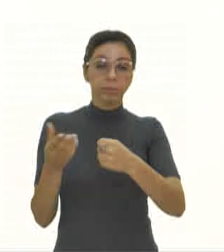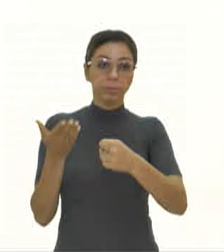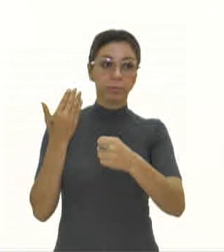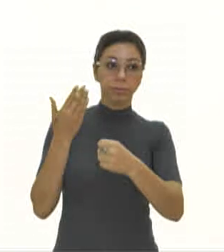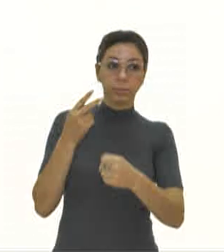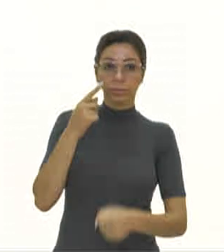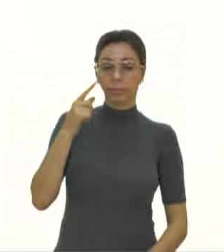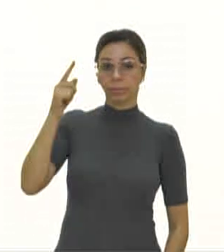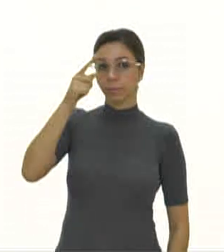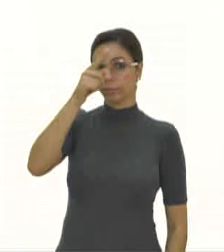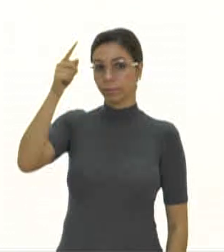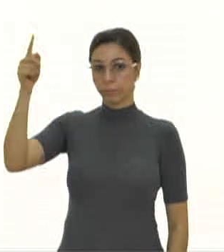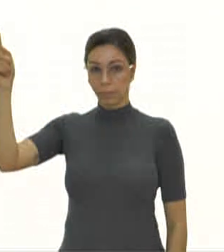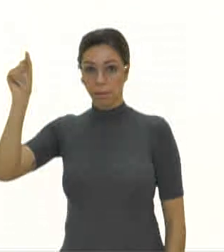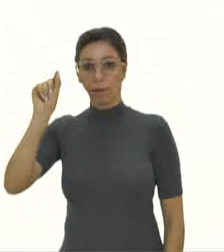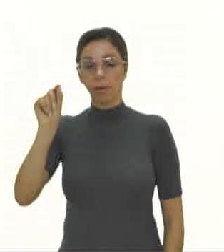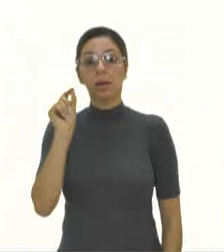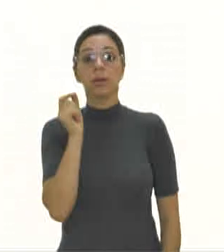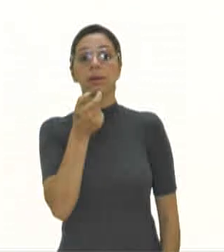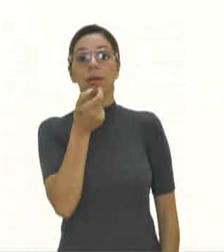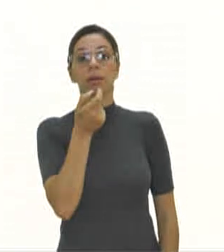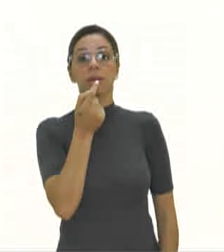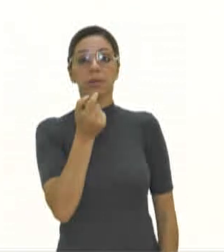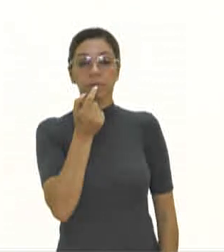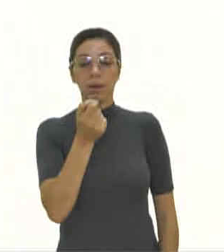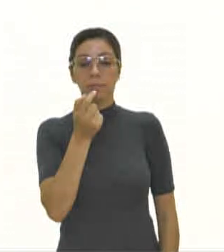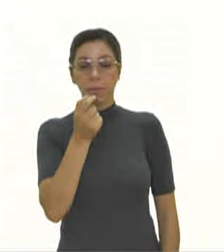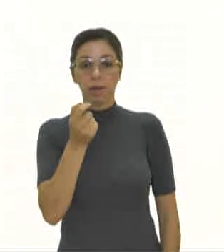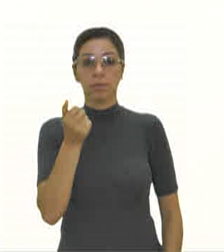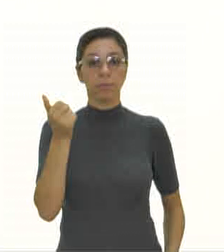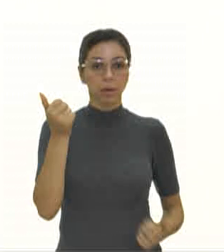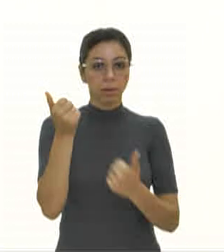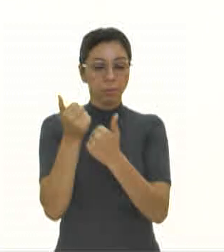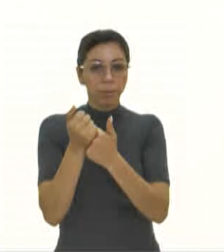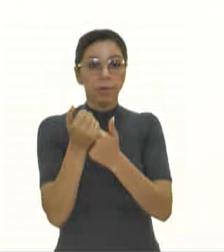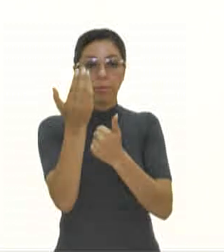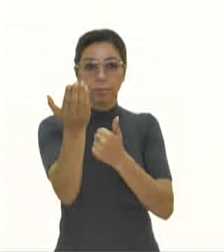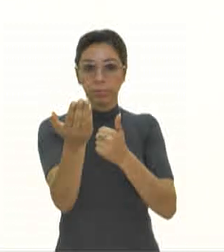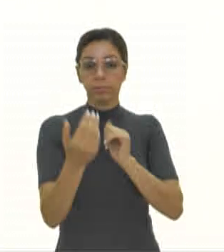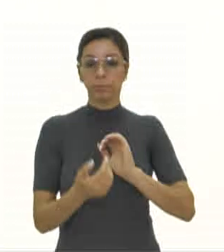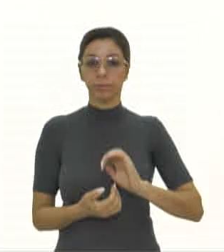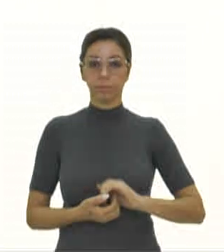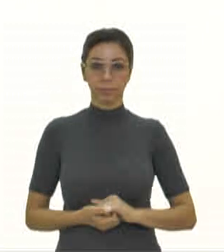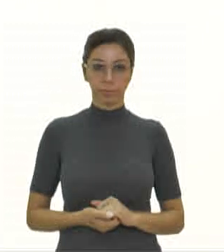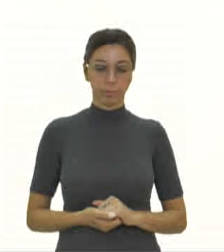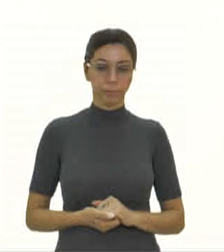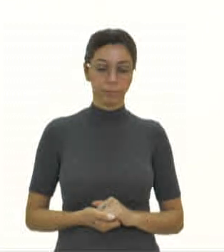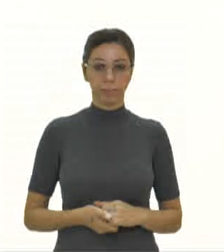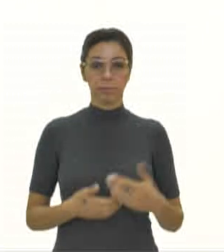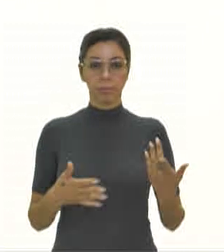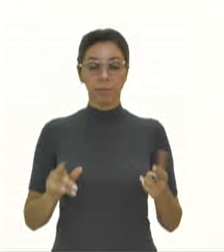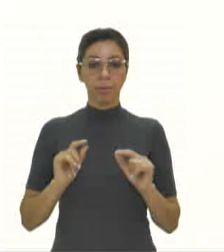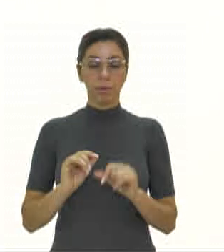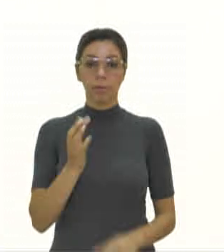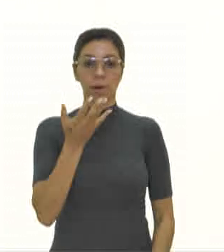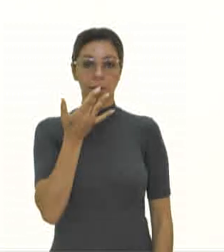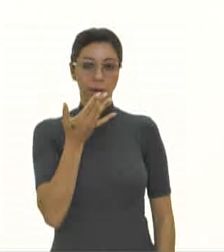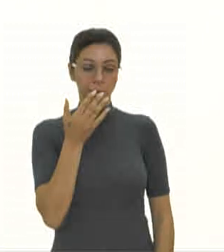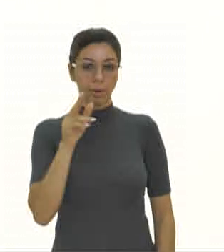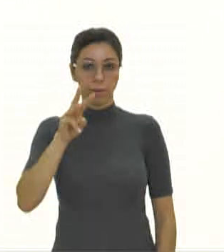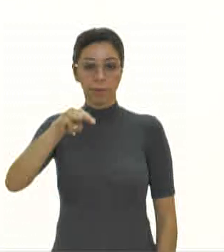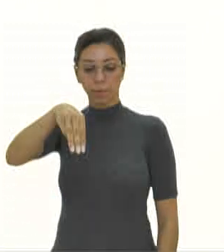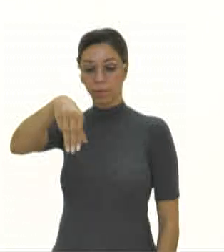vocês. Make, realize, patent, happen e open. The color move. Então, a respeito da cor